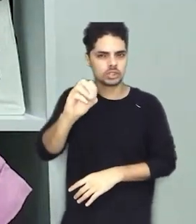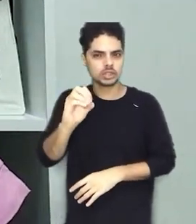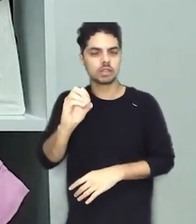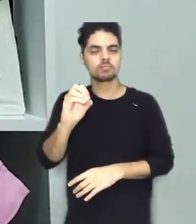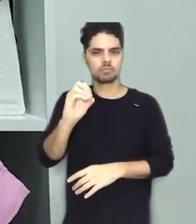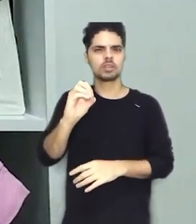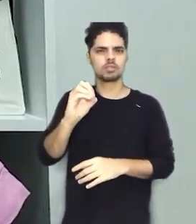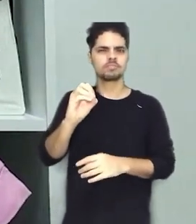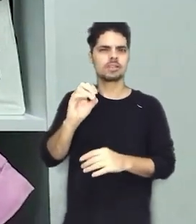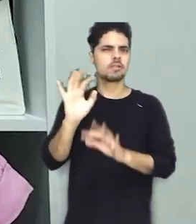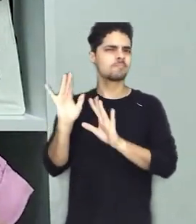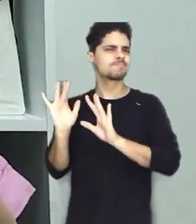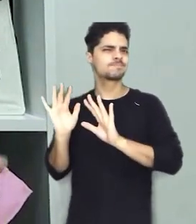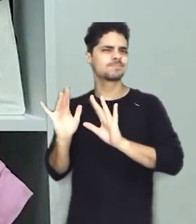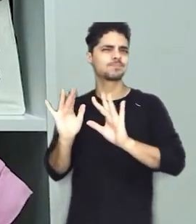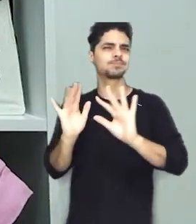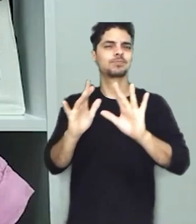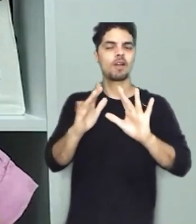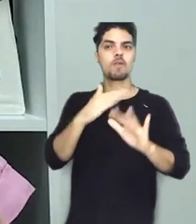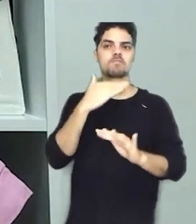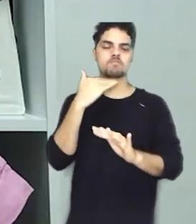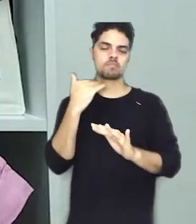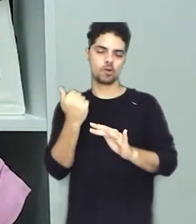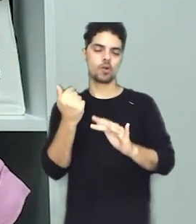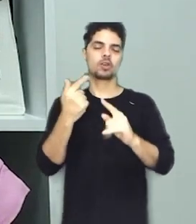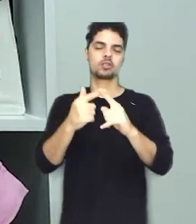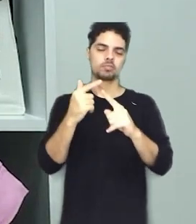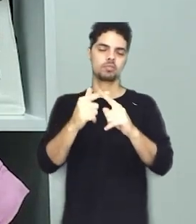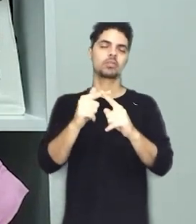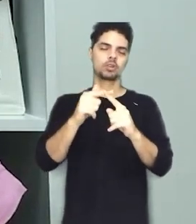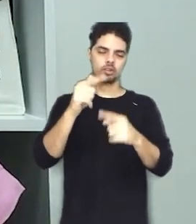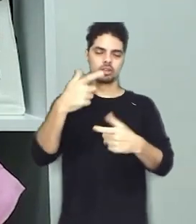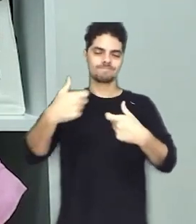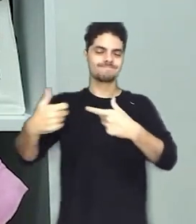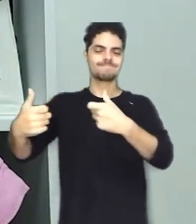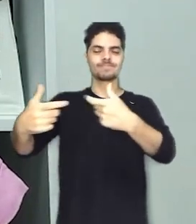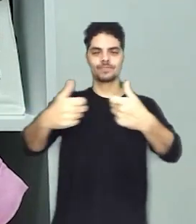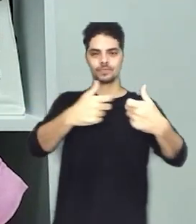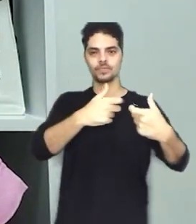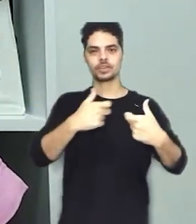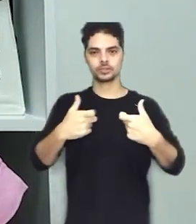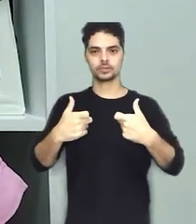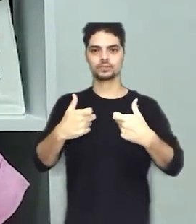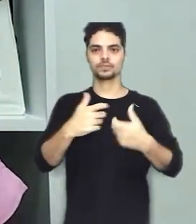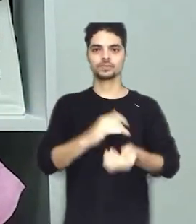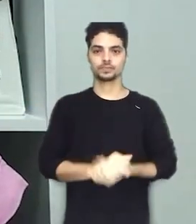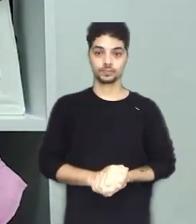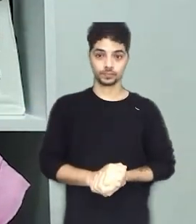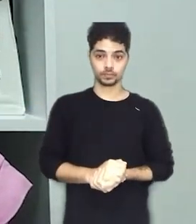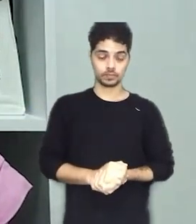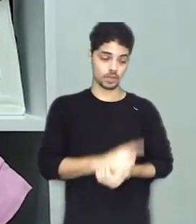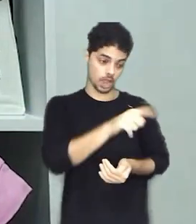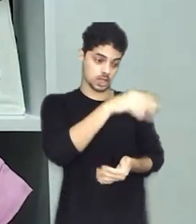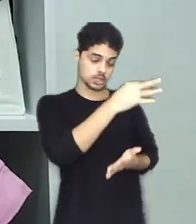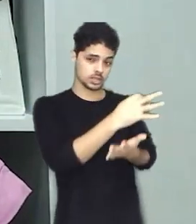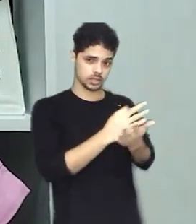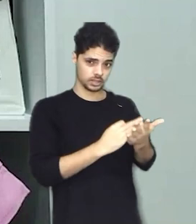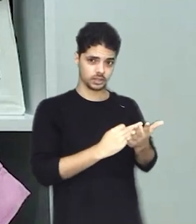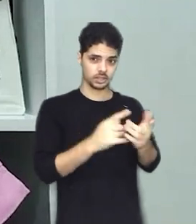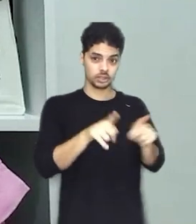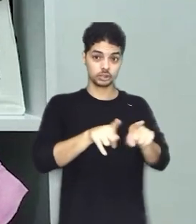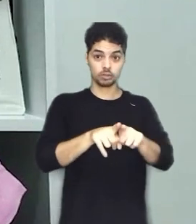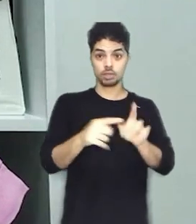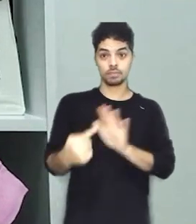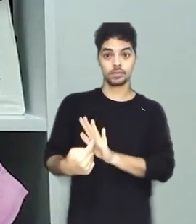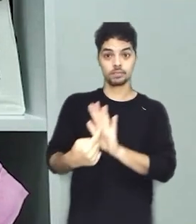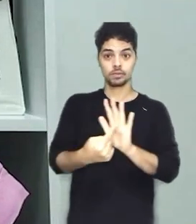250 rebeldes morreram vítima desses conflitos. O texto do professor André